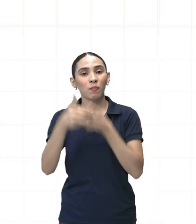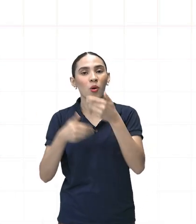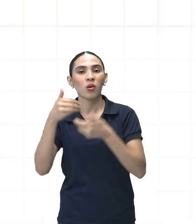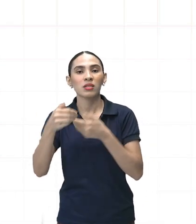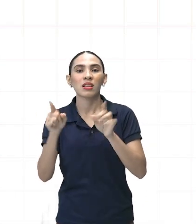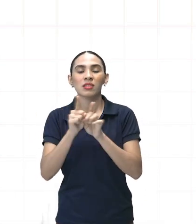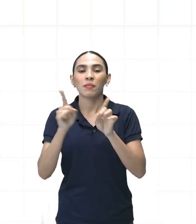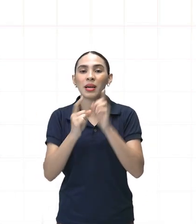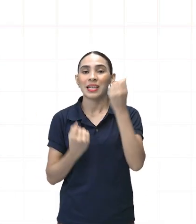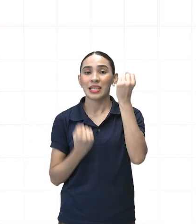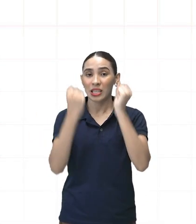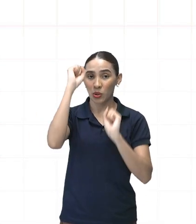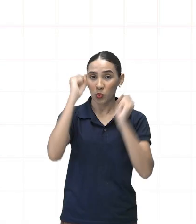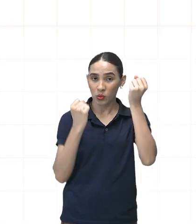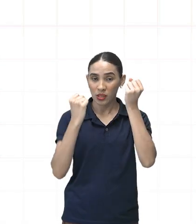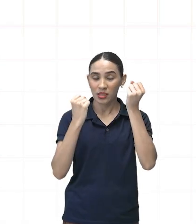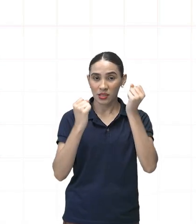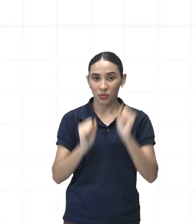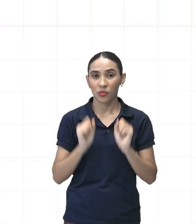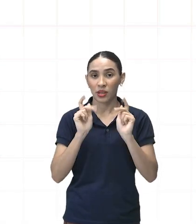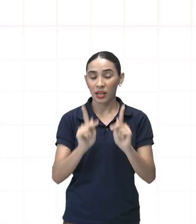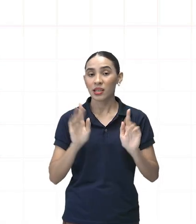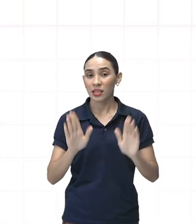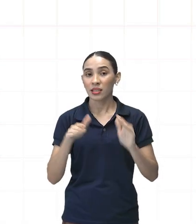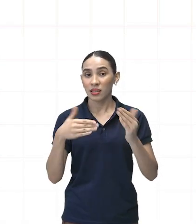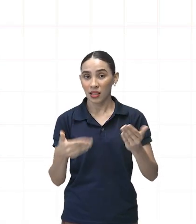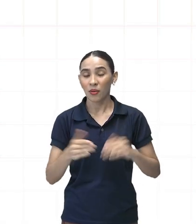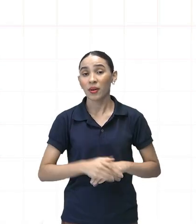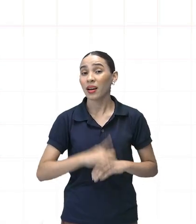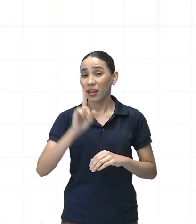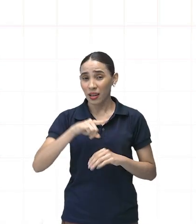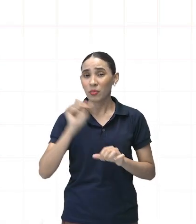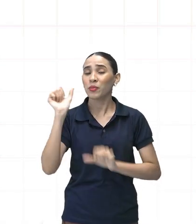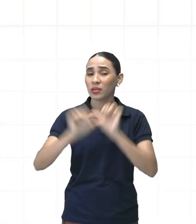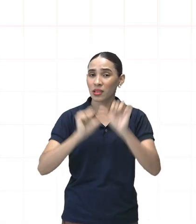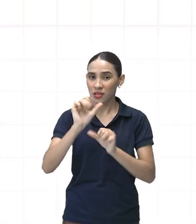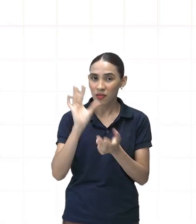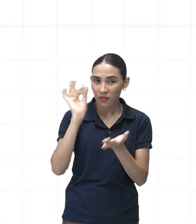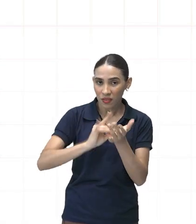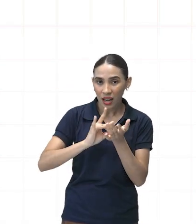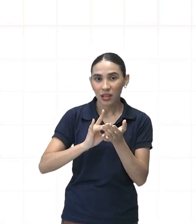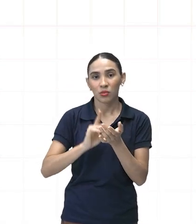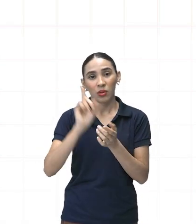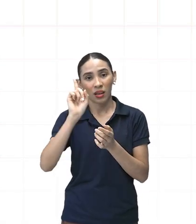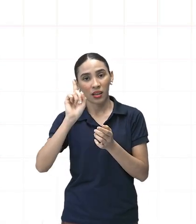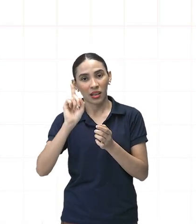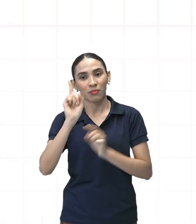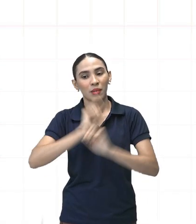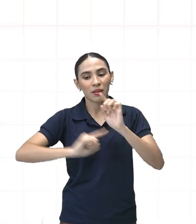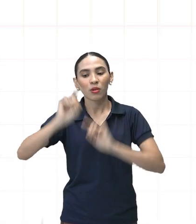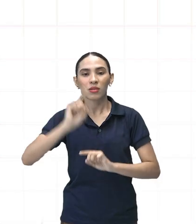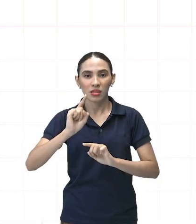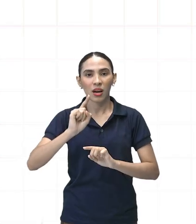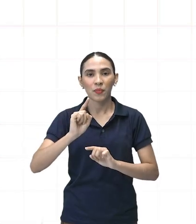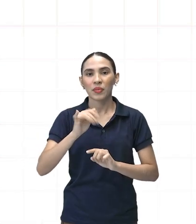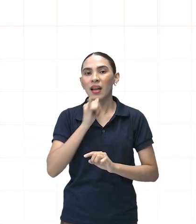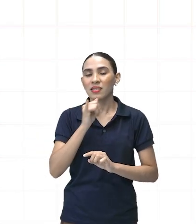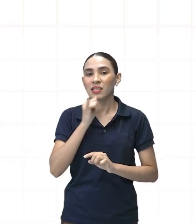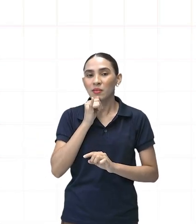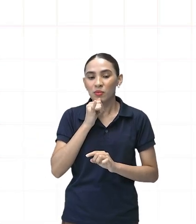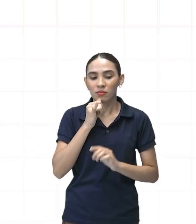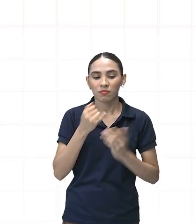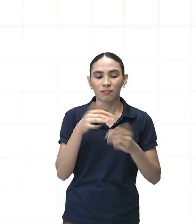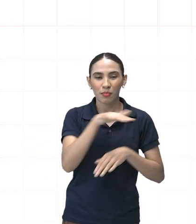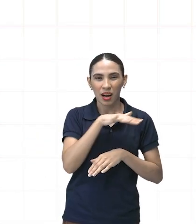de industrialização, tá? Então, é uma mudança, é uma transição que estava ocorrendo, saindo somente ali de